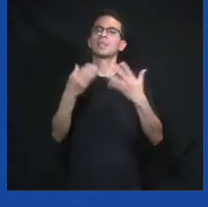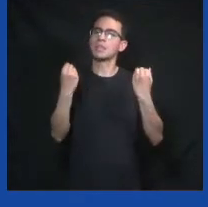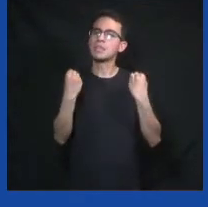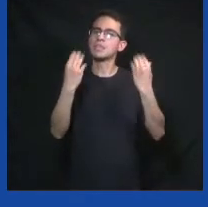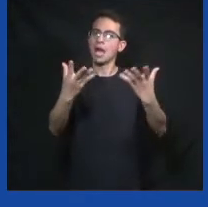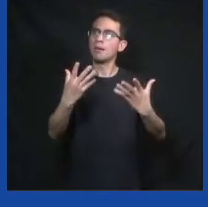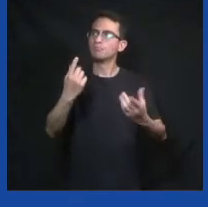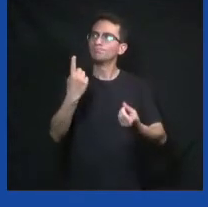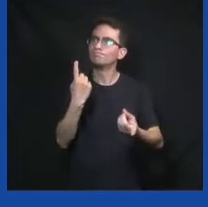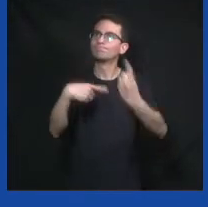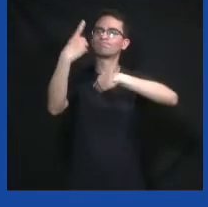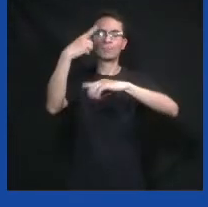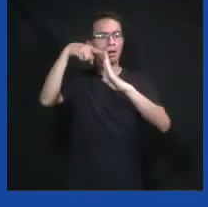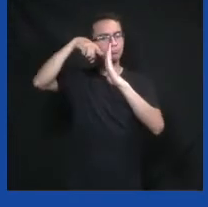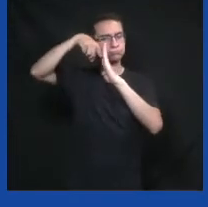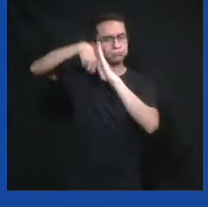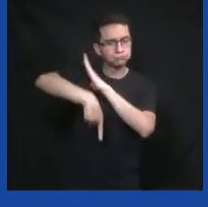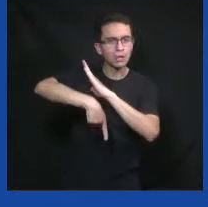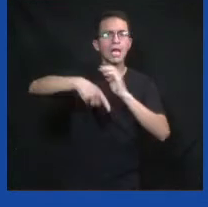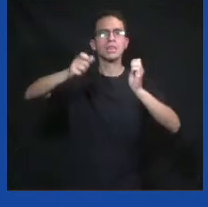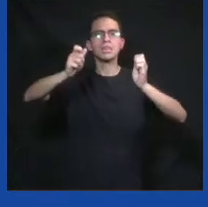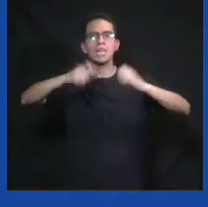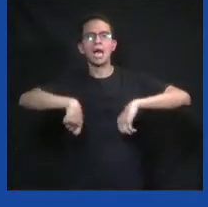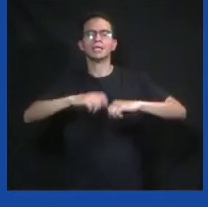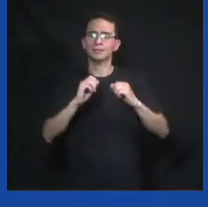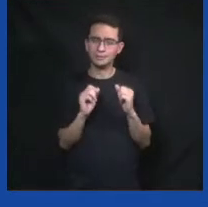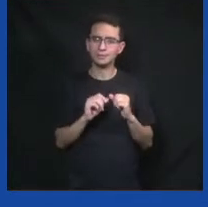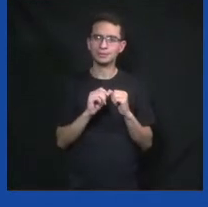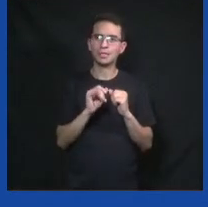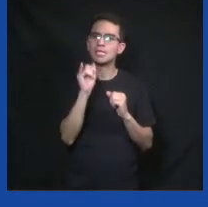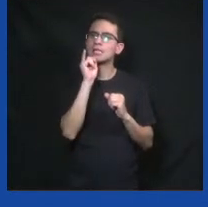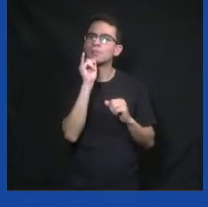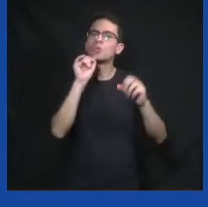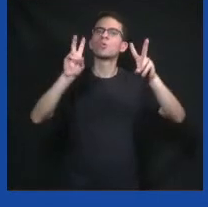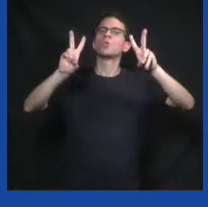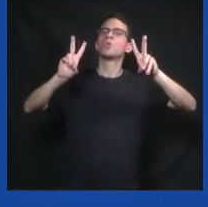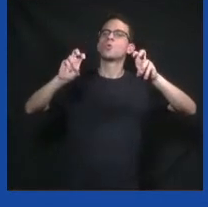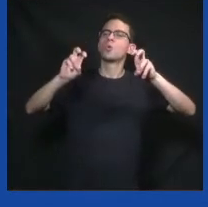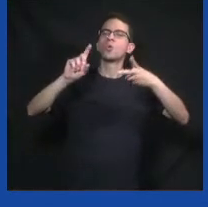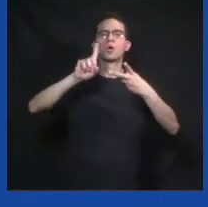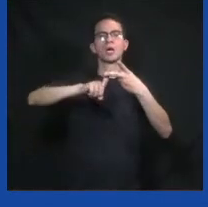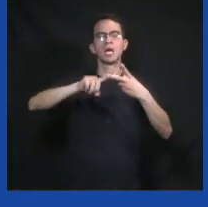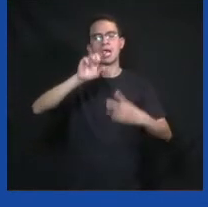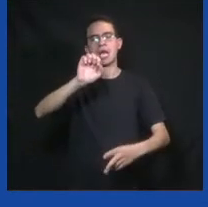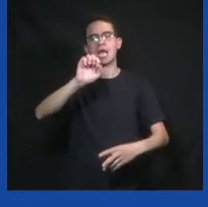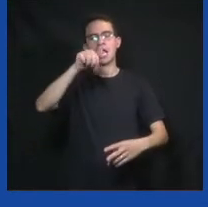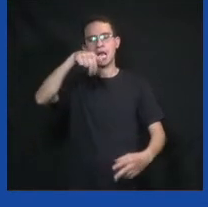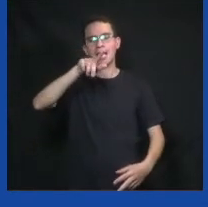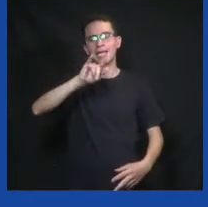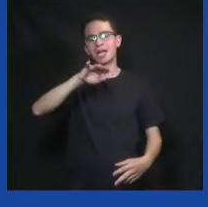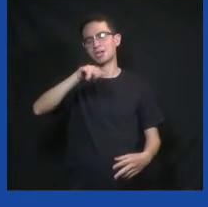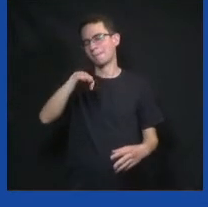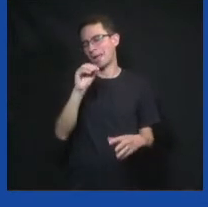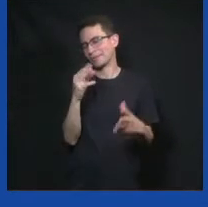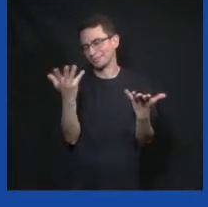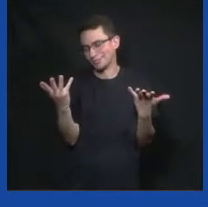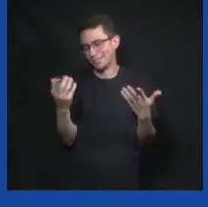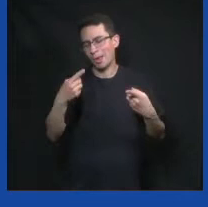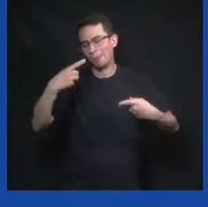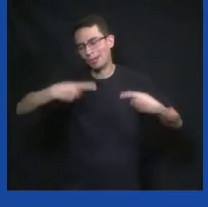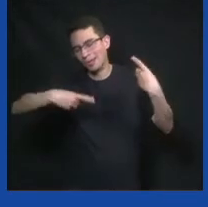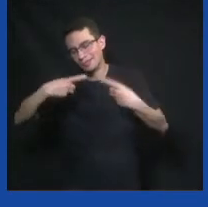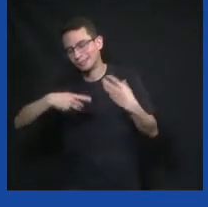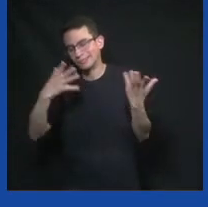esse desejo de aprofundar e trabalhar com, né, com conceitos de ativismo, de engajamento, de letramento político,